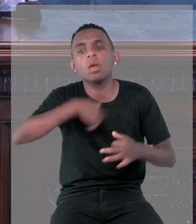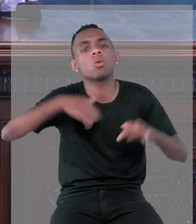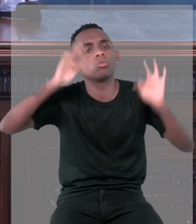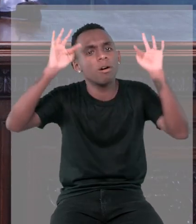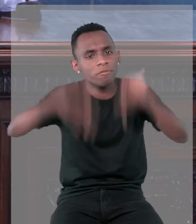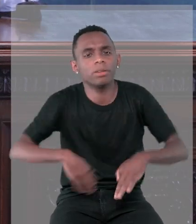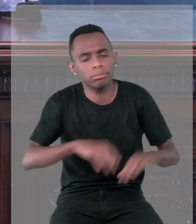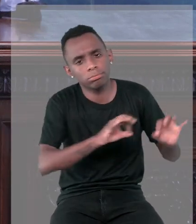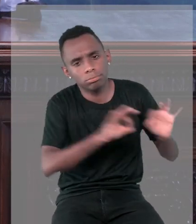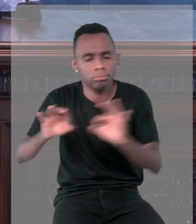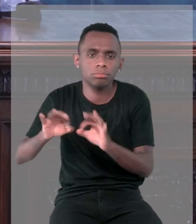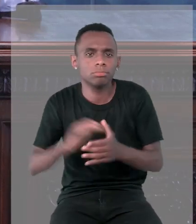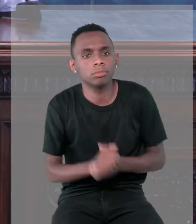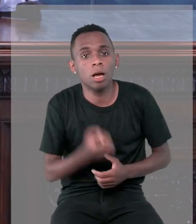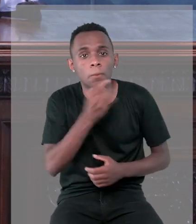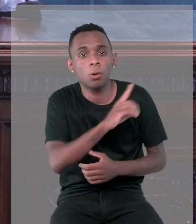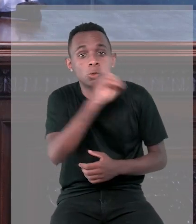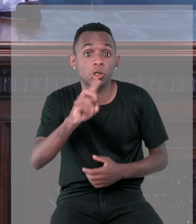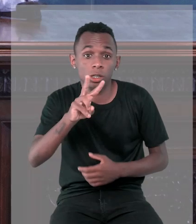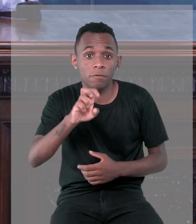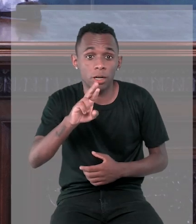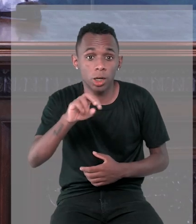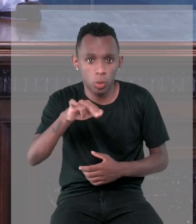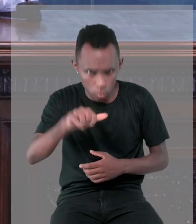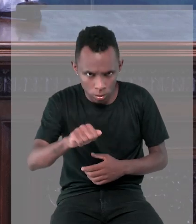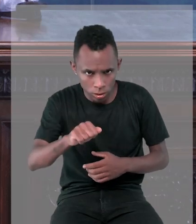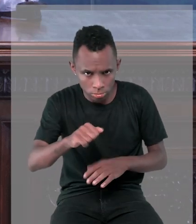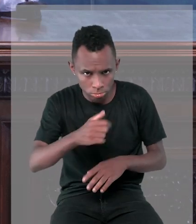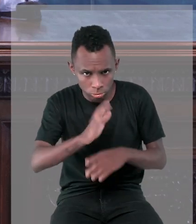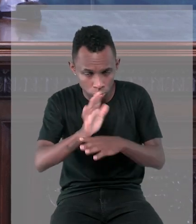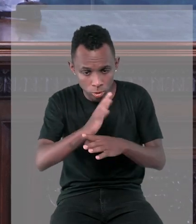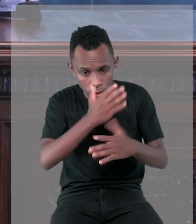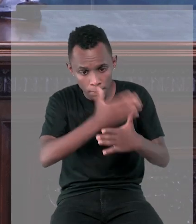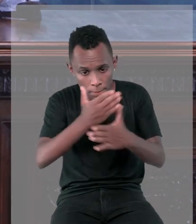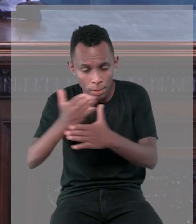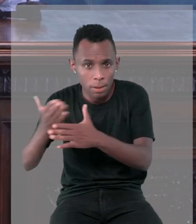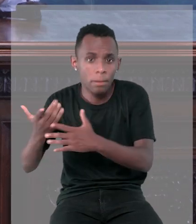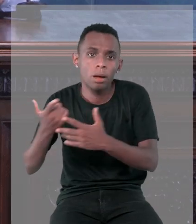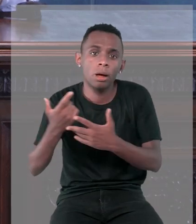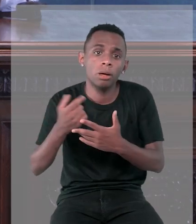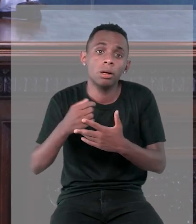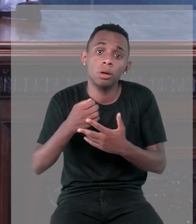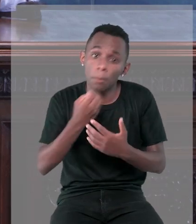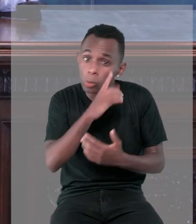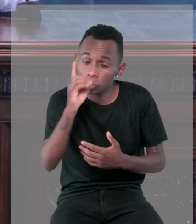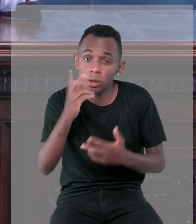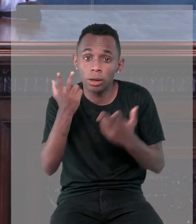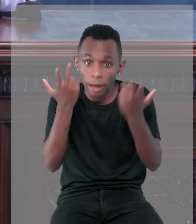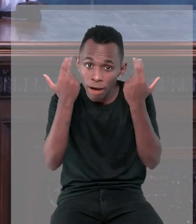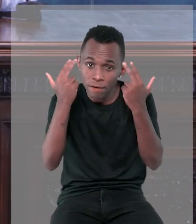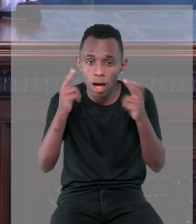final, que é essa tal de Bom Dia, Verônica. Eu até sugeriria que mudasse o nome para Bom Dia, Cavalo.